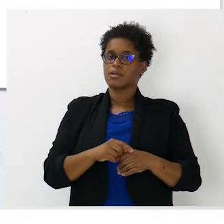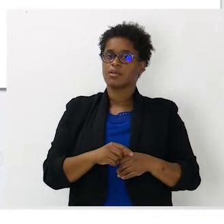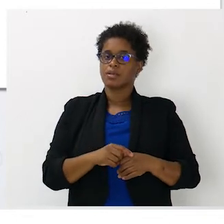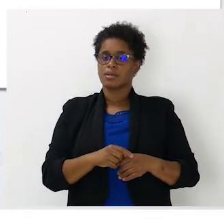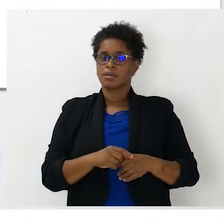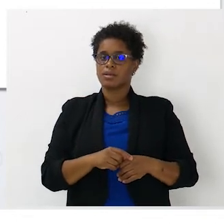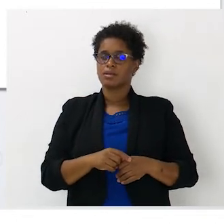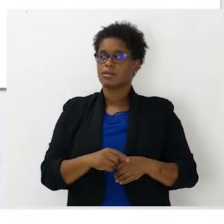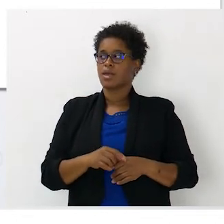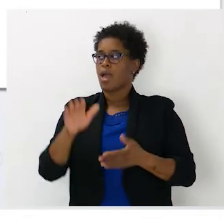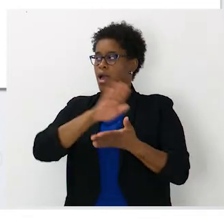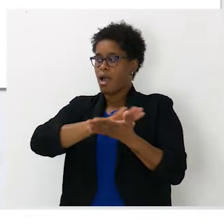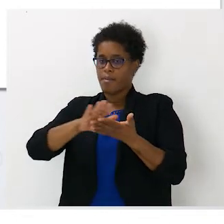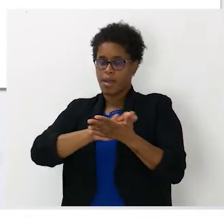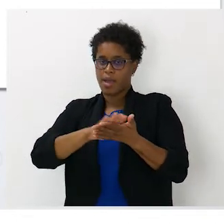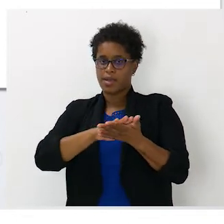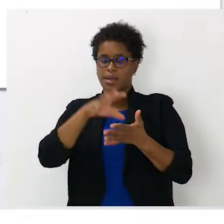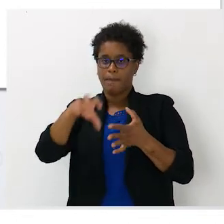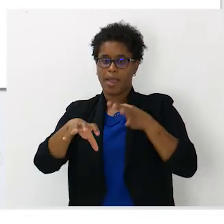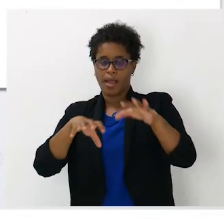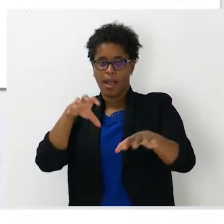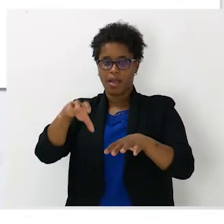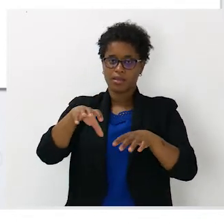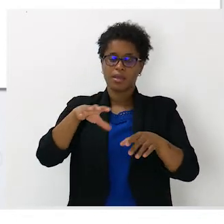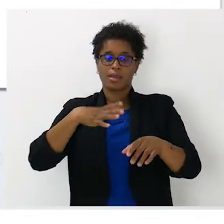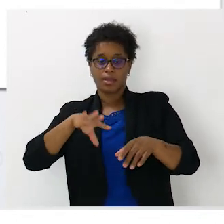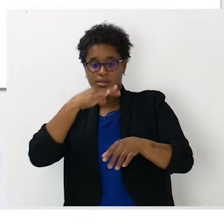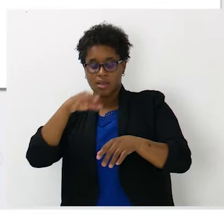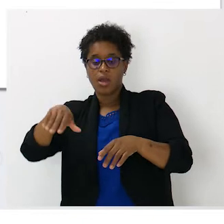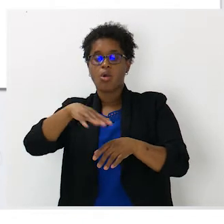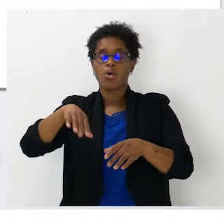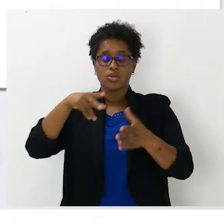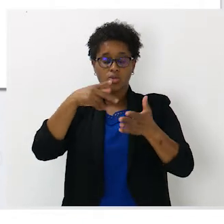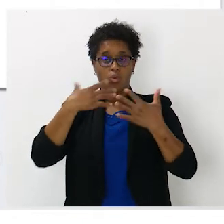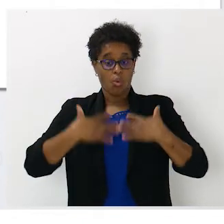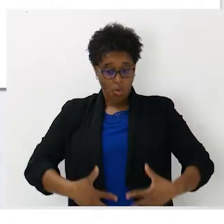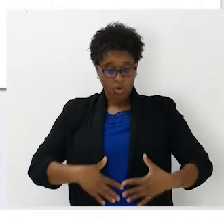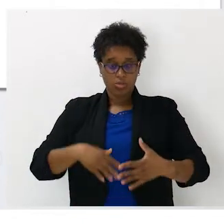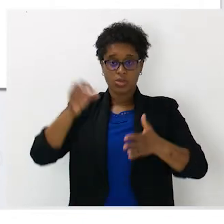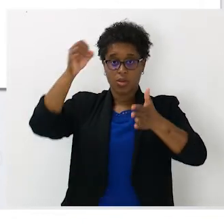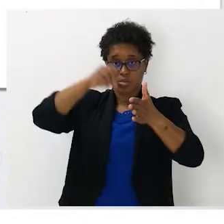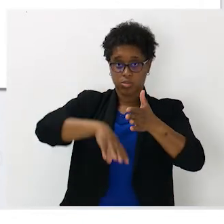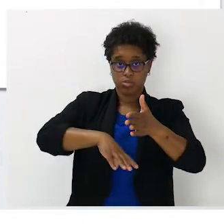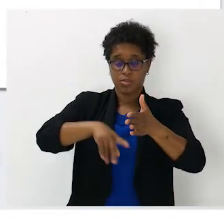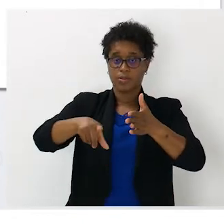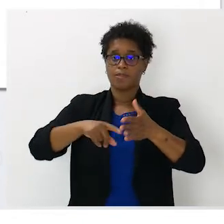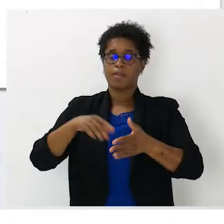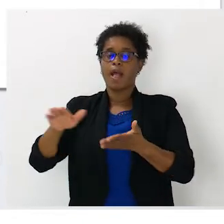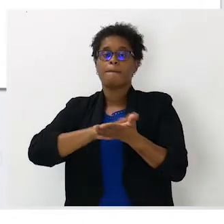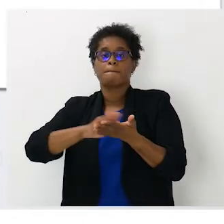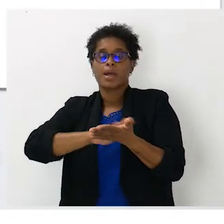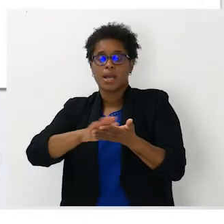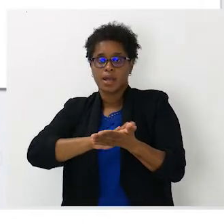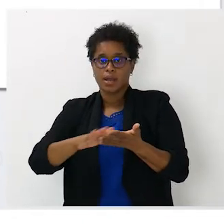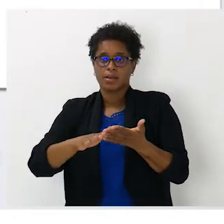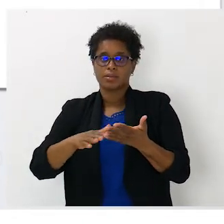as pegadas. Quer dizer, onde o corpo era colocado, tanto era